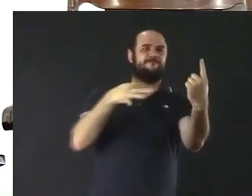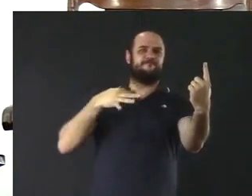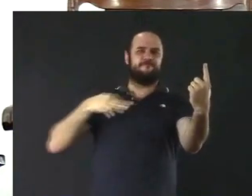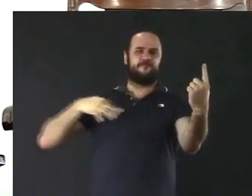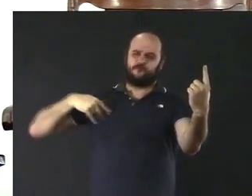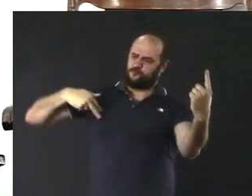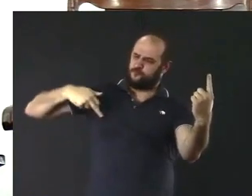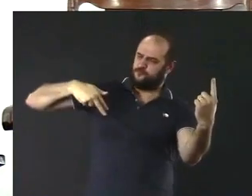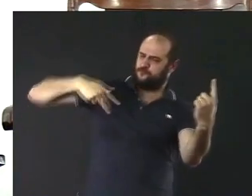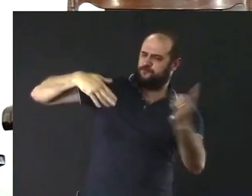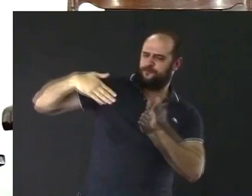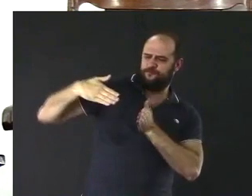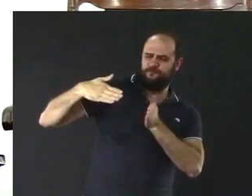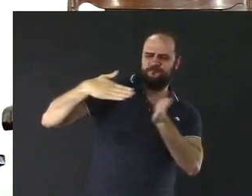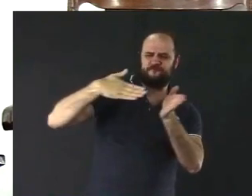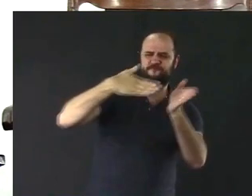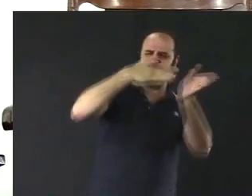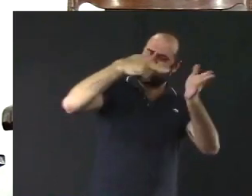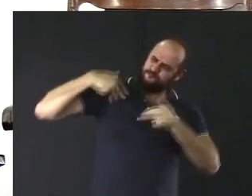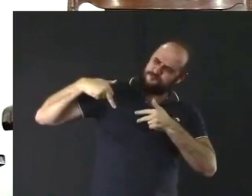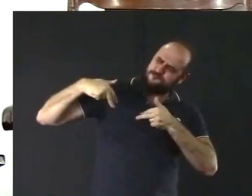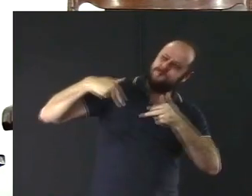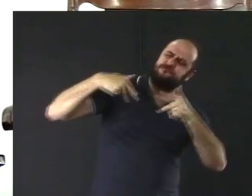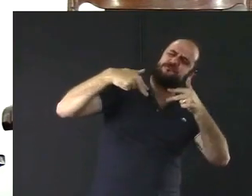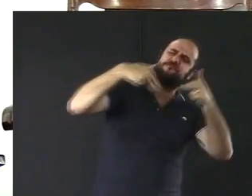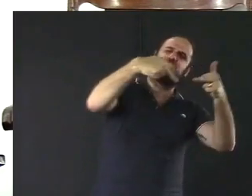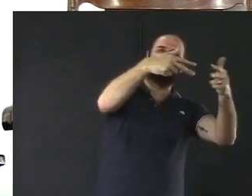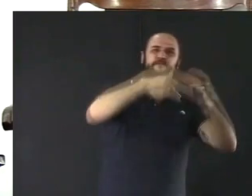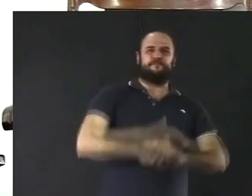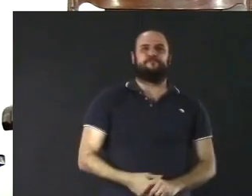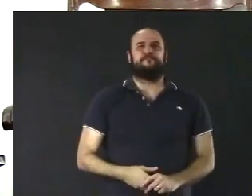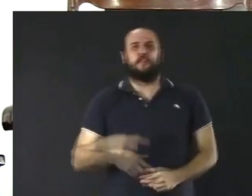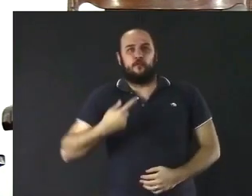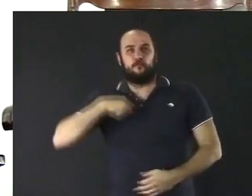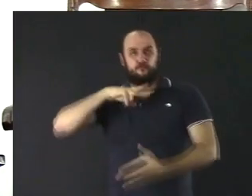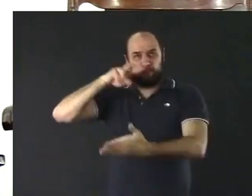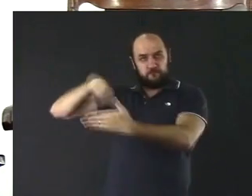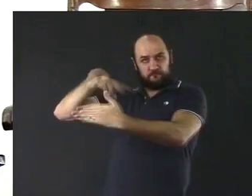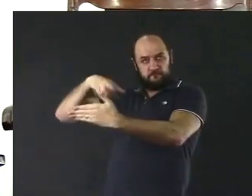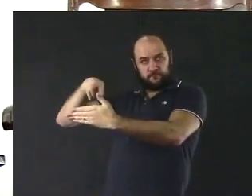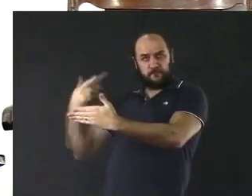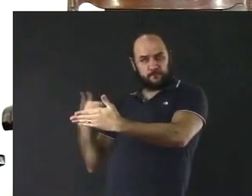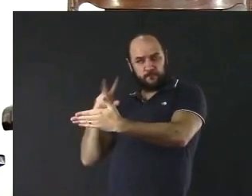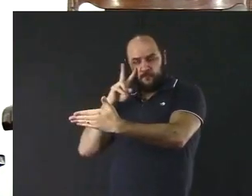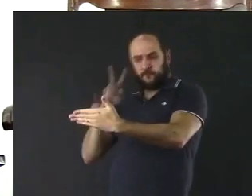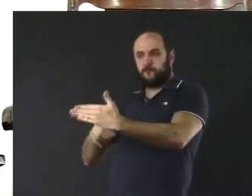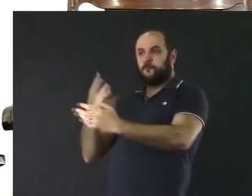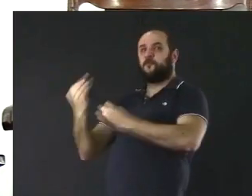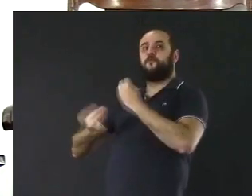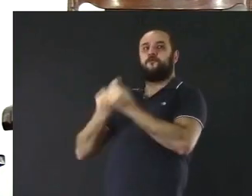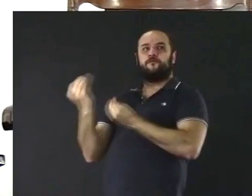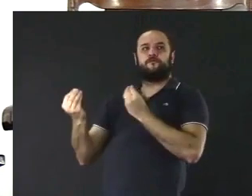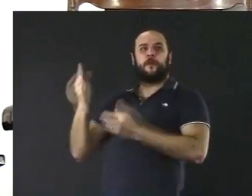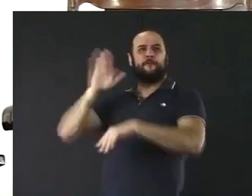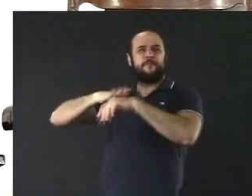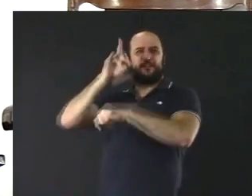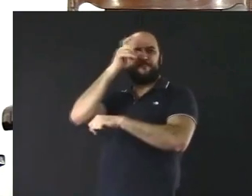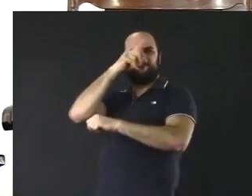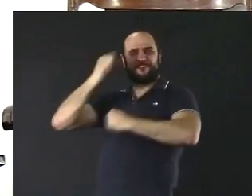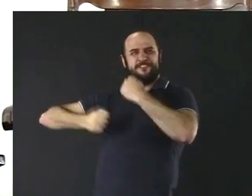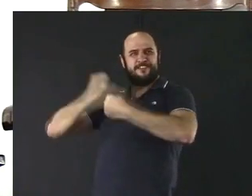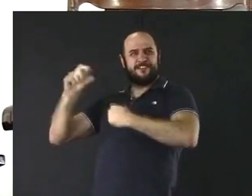as grandes e maravilhosas maratonas. Eu estava fazendo uma pesquisa a respeito das maratonas mais difíceis,